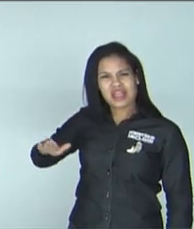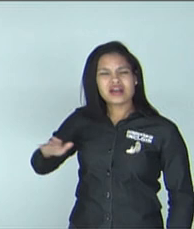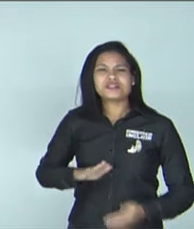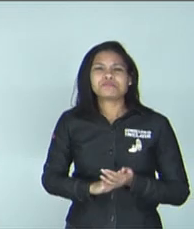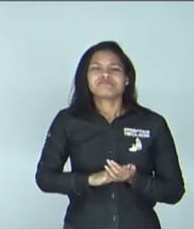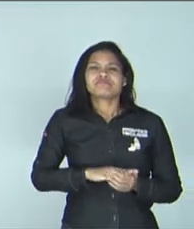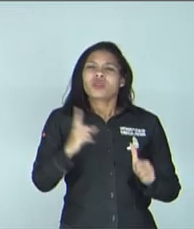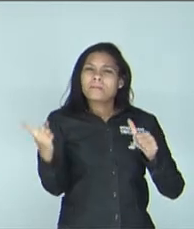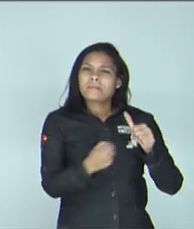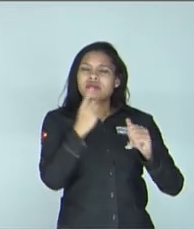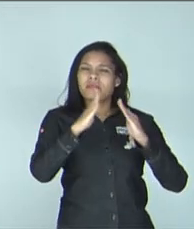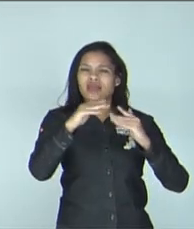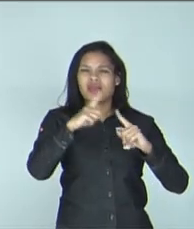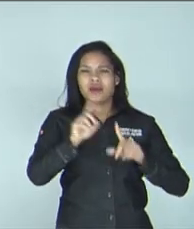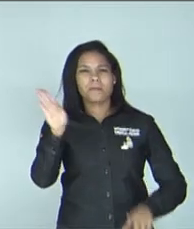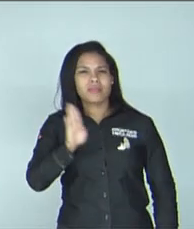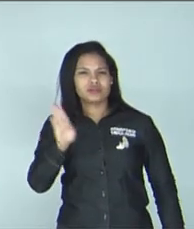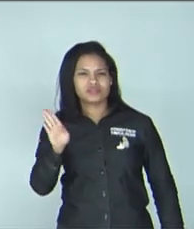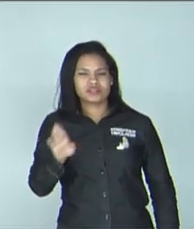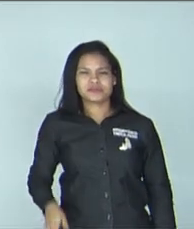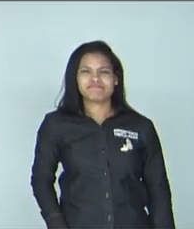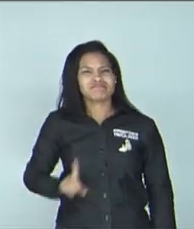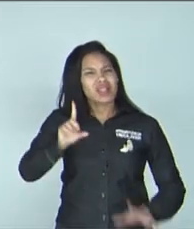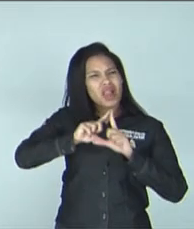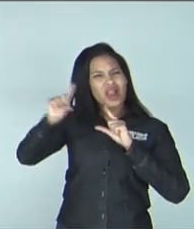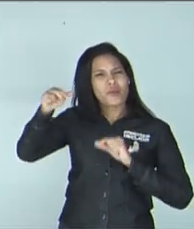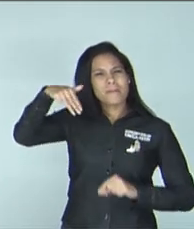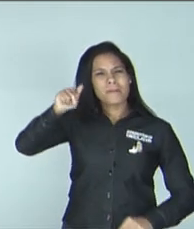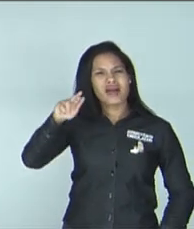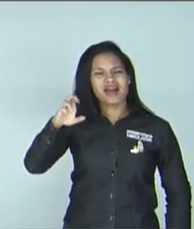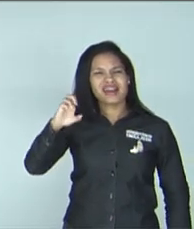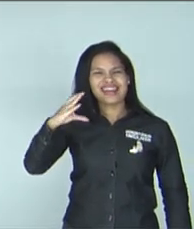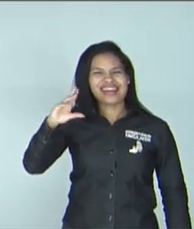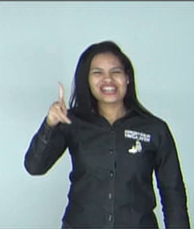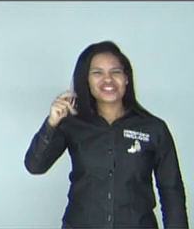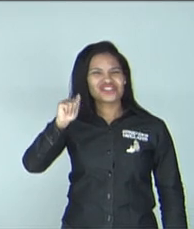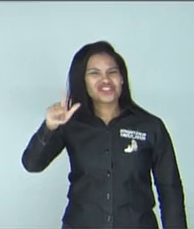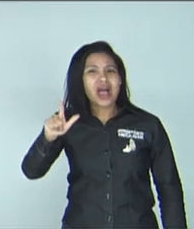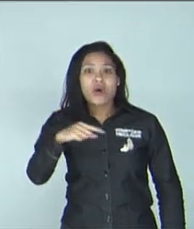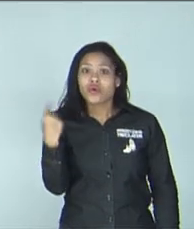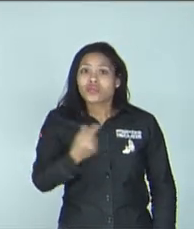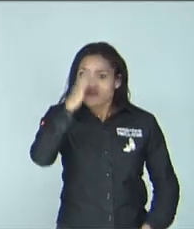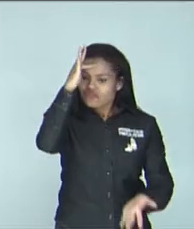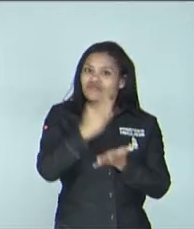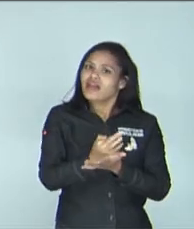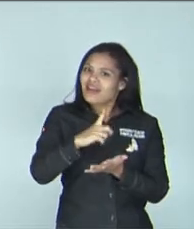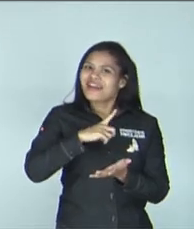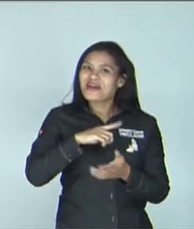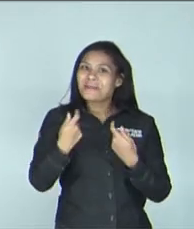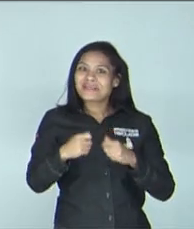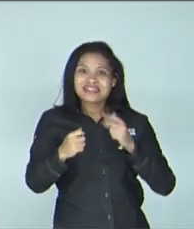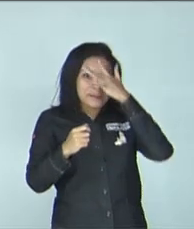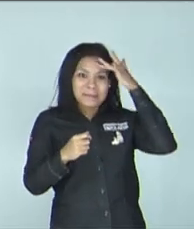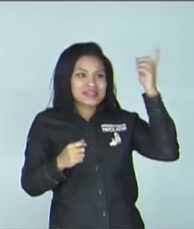igreja batista de marechal hermes meu para pastor lá a gente a simplicidade da fé a gente acreditava que a gente tem que levar as pessoas para igreja